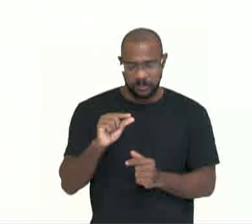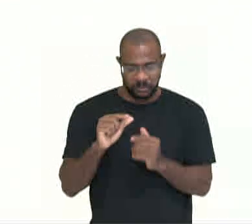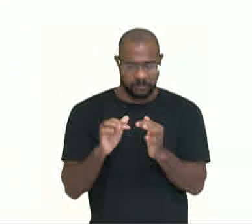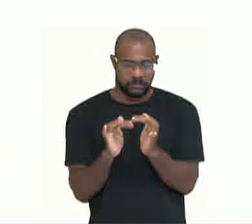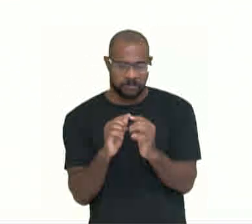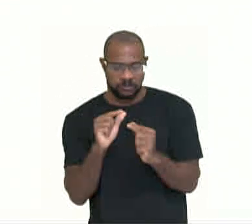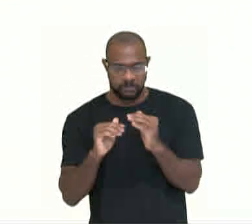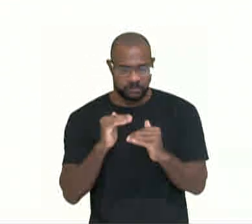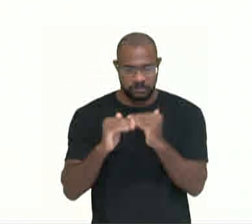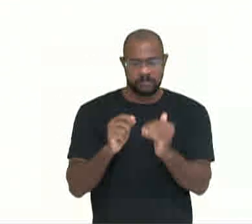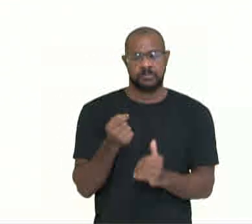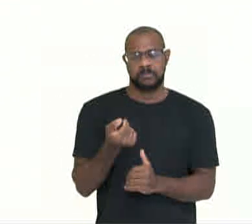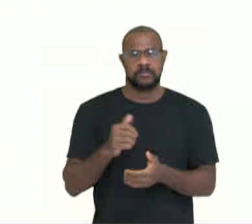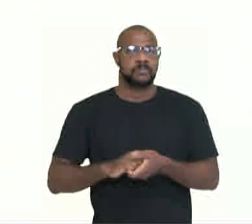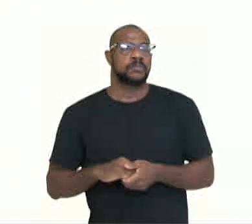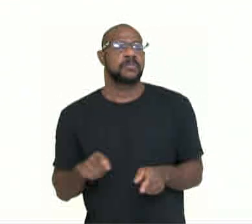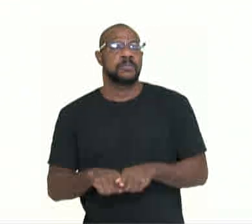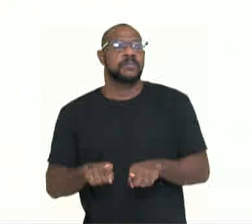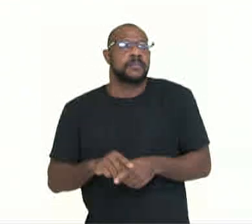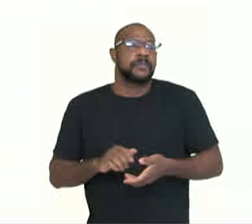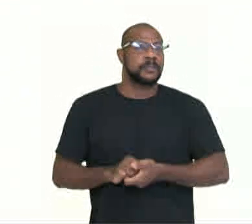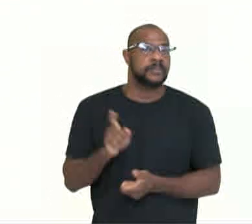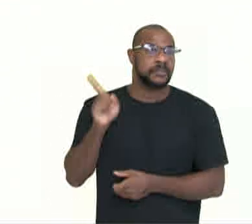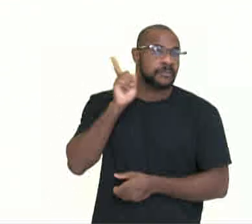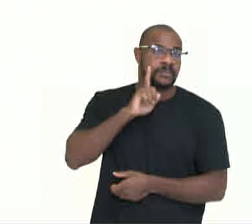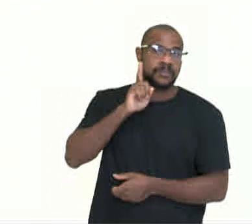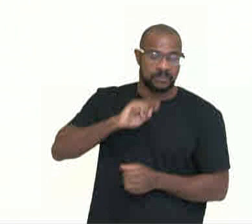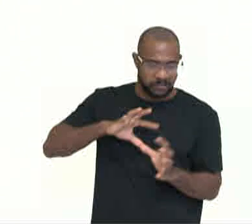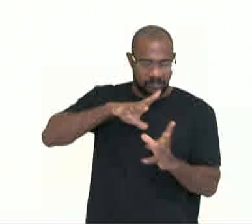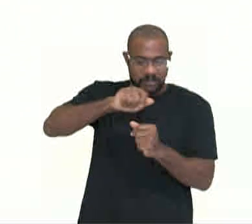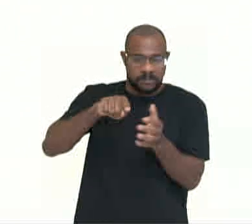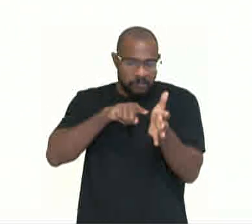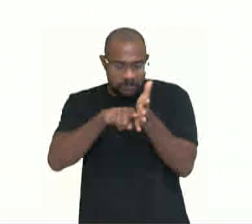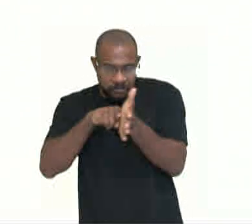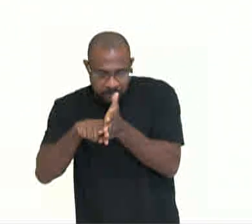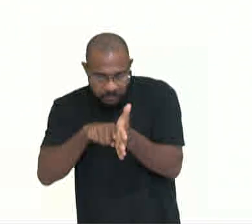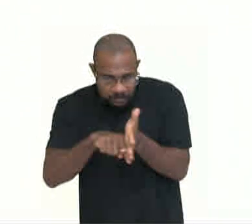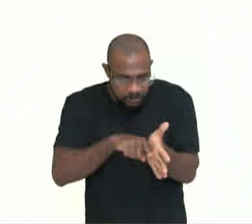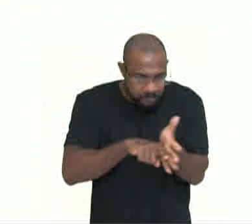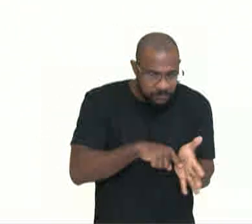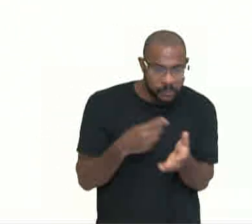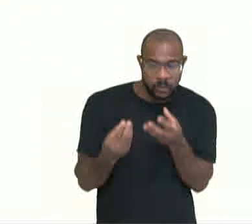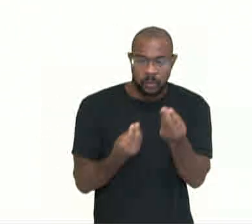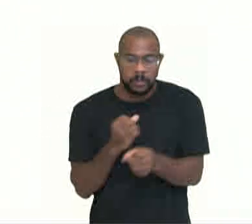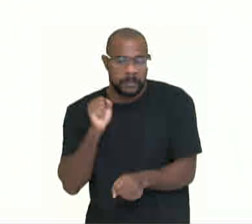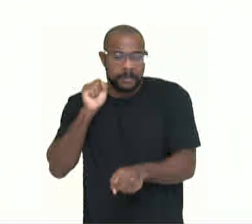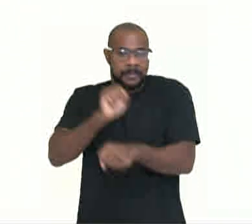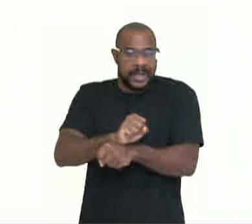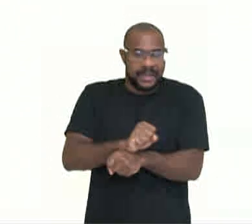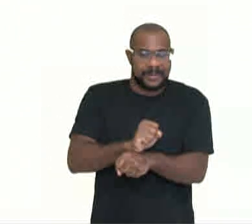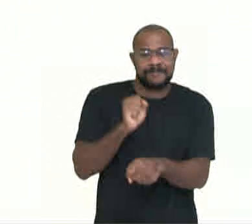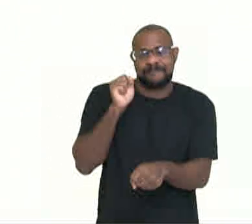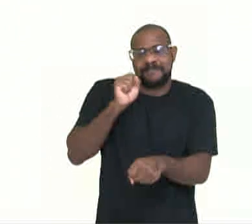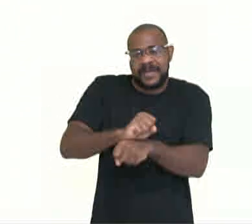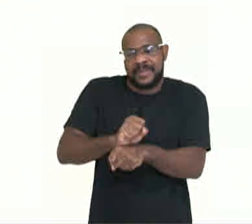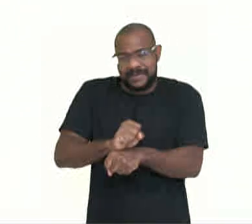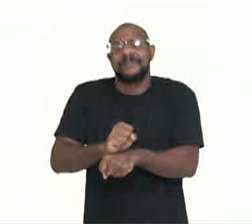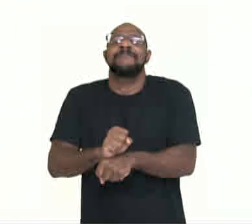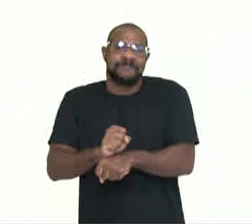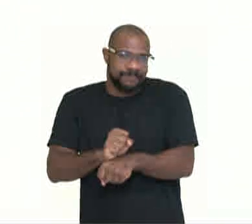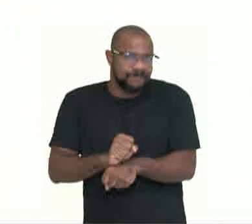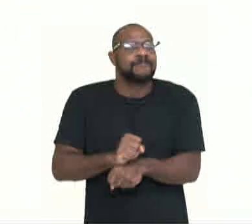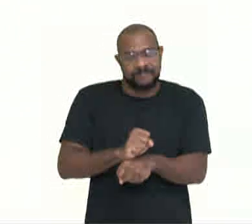Estados Unidos e ao redor do mundo estão mirando suas pesquisas em como parar o vírus e, de quebra, como controlar